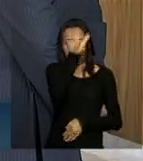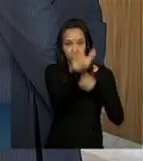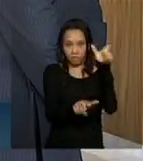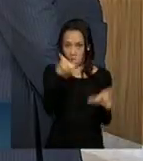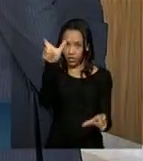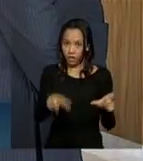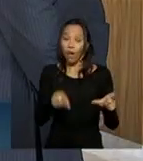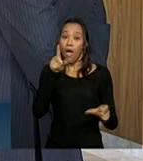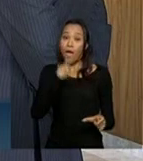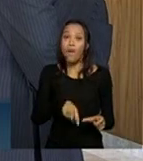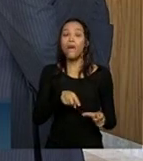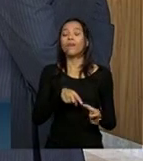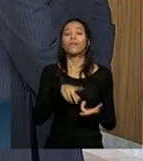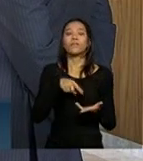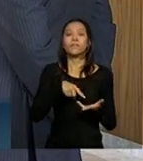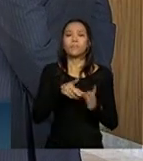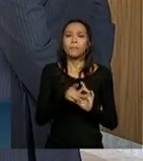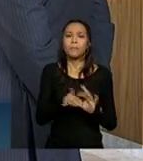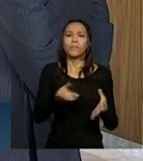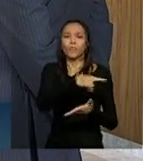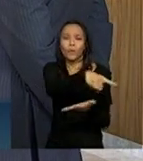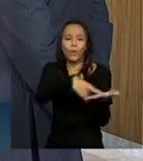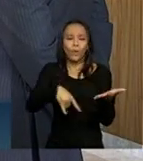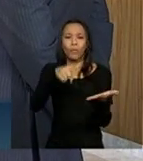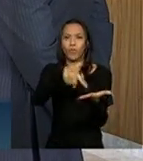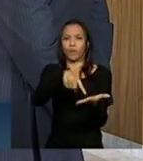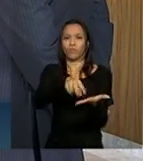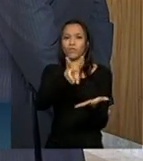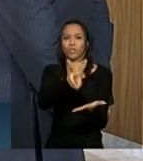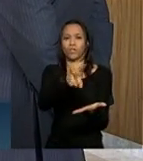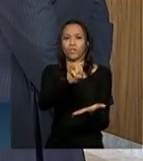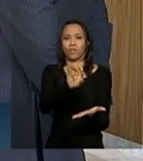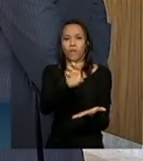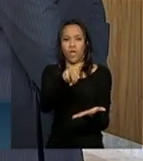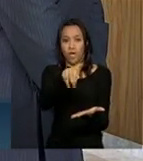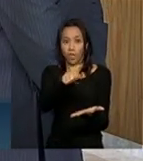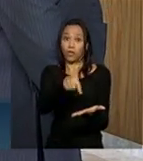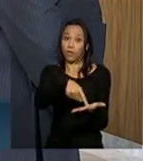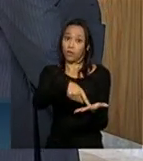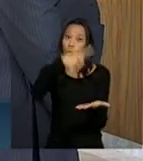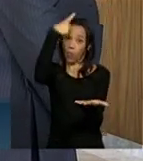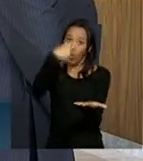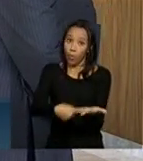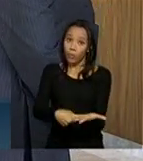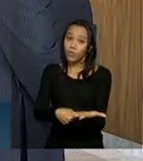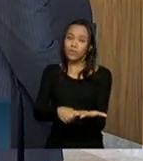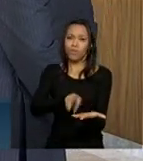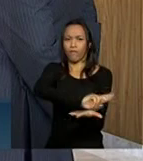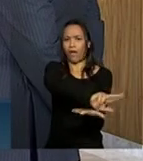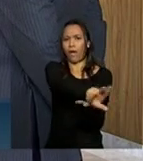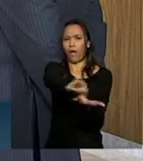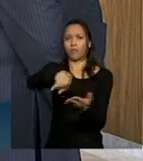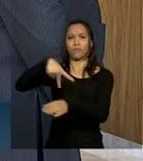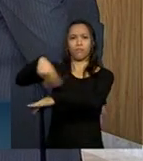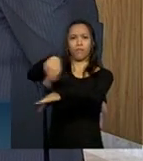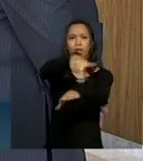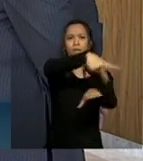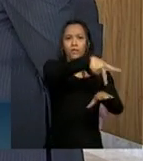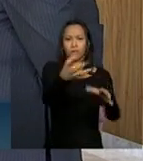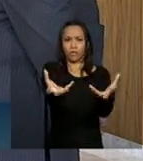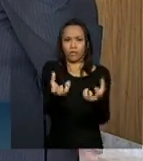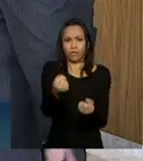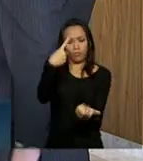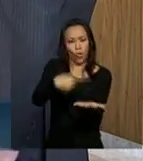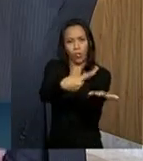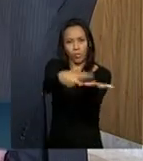pela Convenção de Viena sobre Relações Diplomáticas, um tratado que foi adotado pela Conferência das